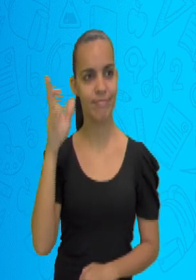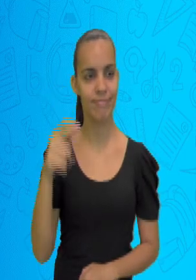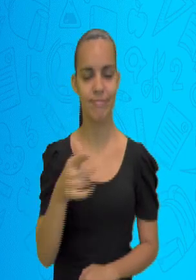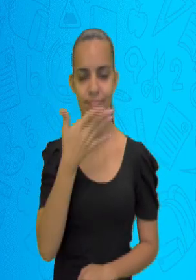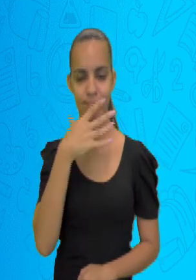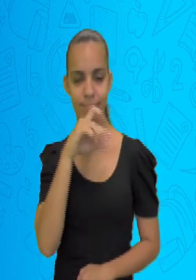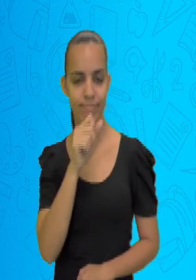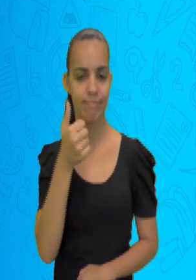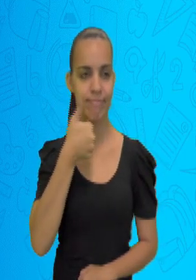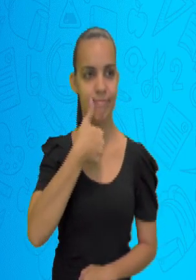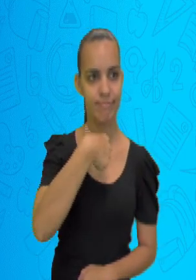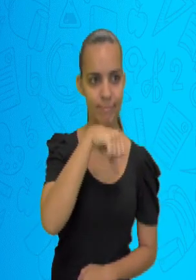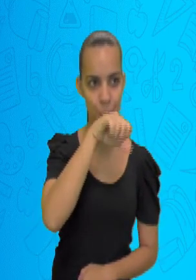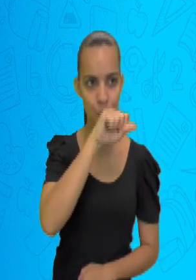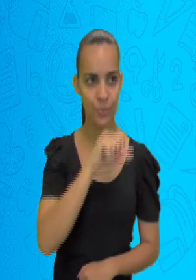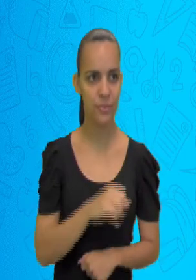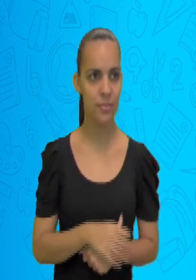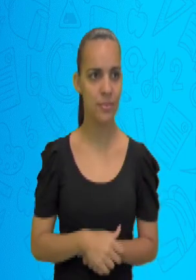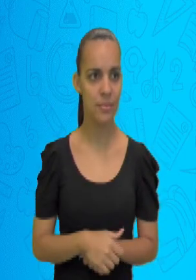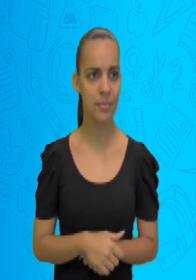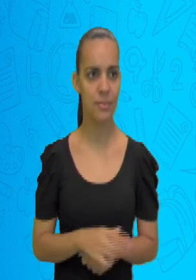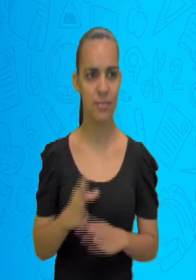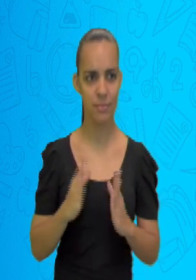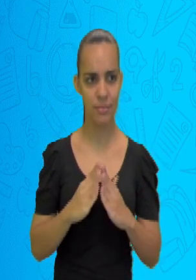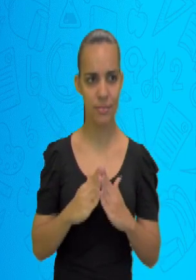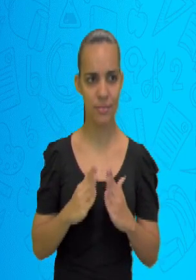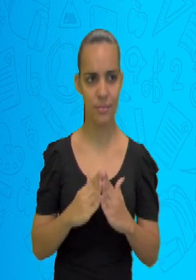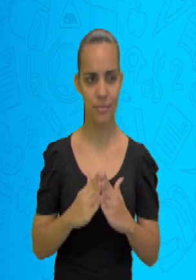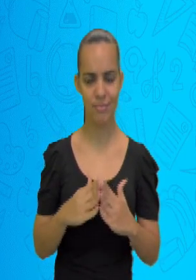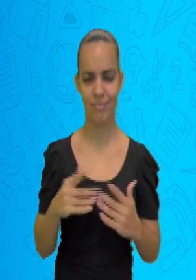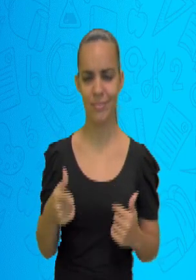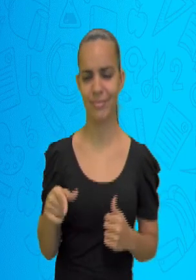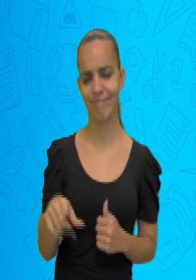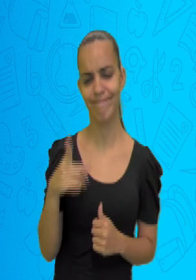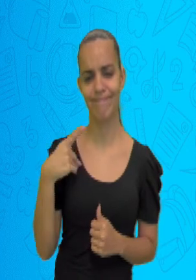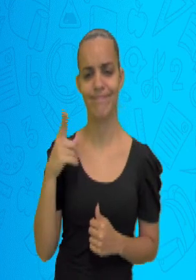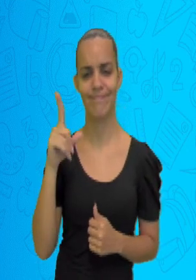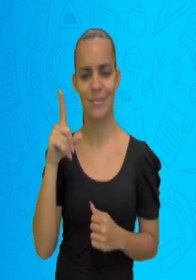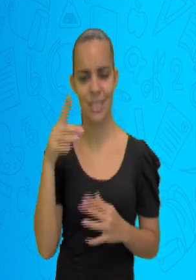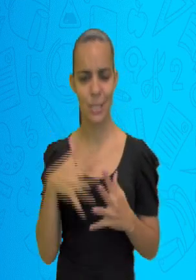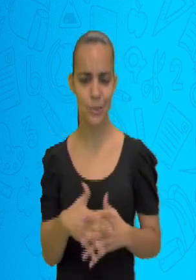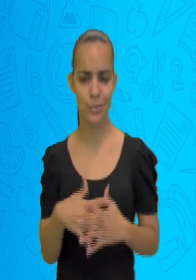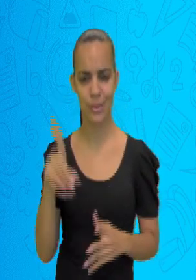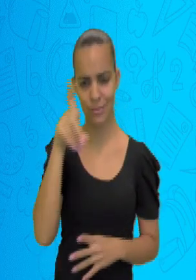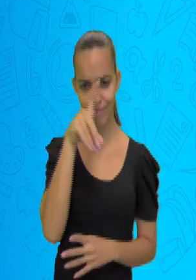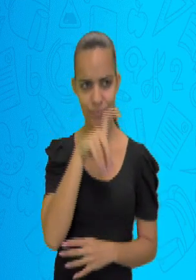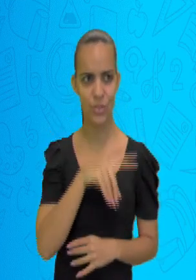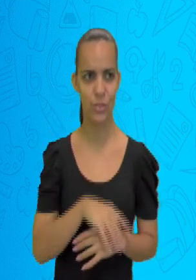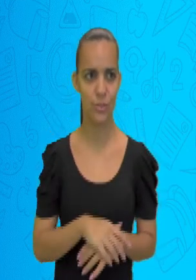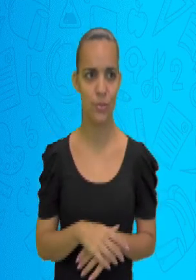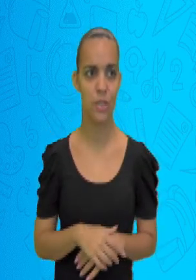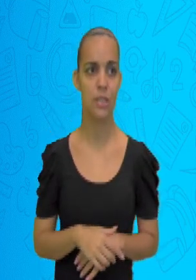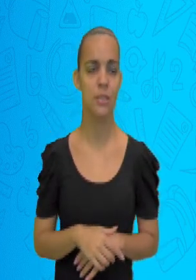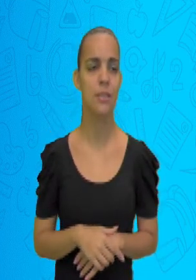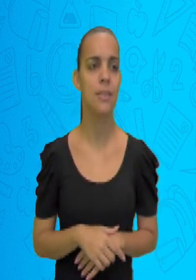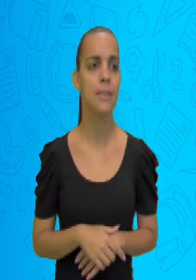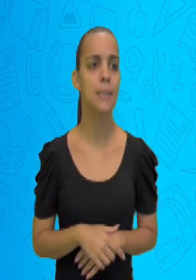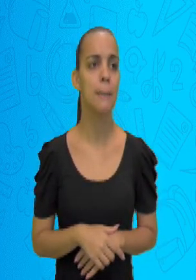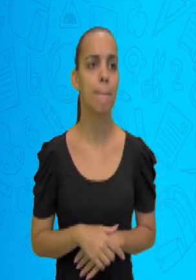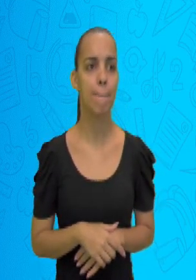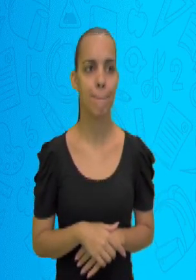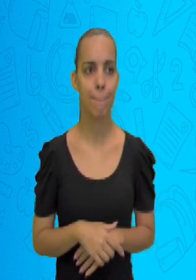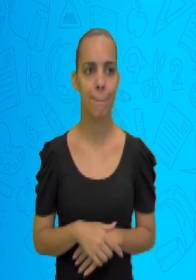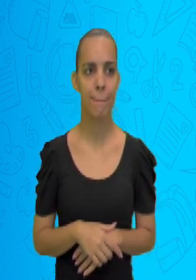as mães que estão em casa lidando com essa situação, né? Sabe compreender a criança no